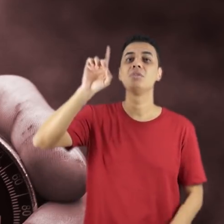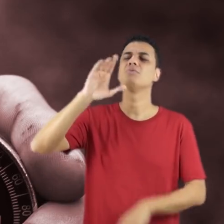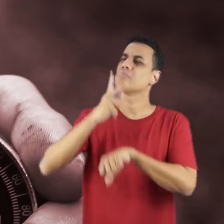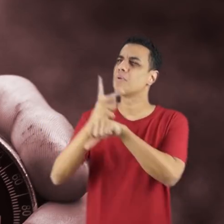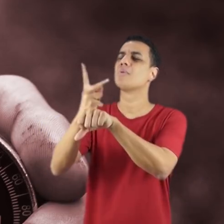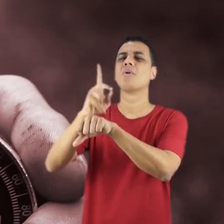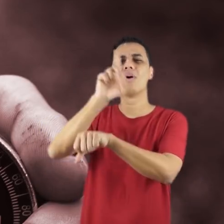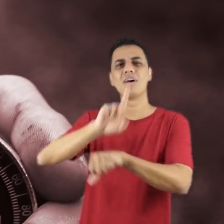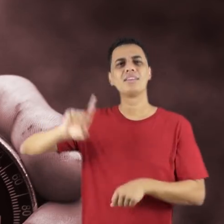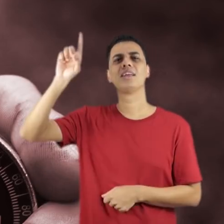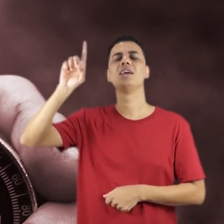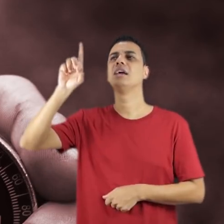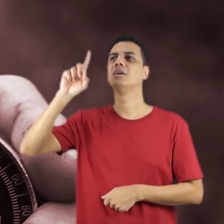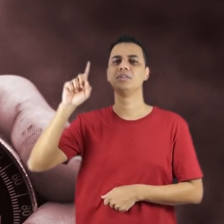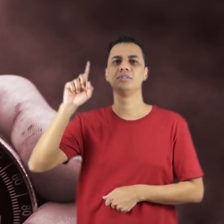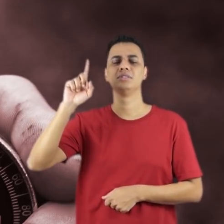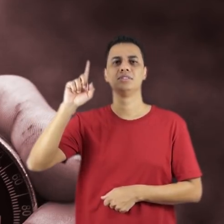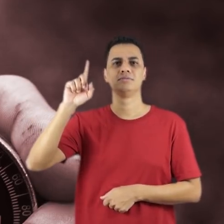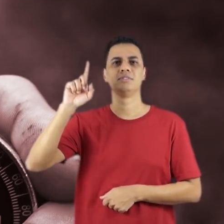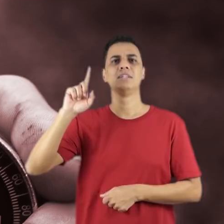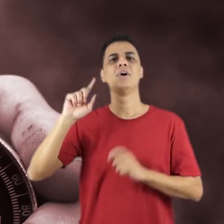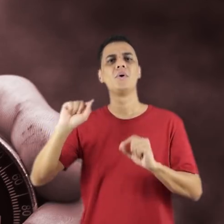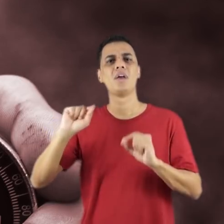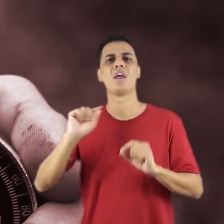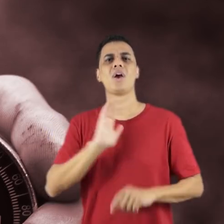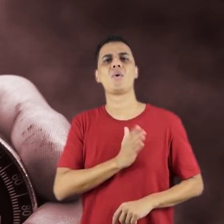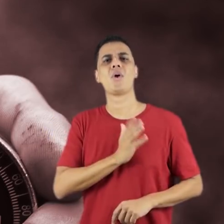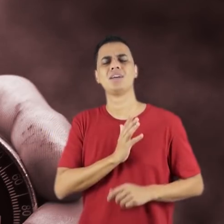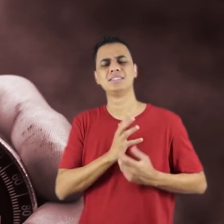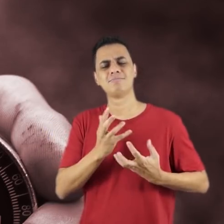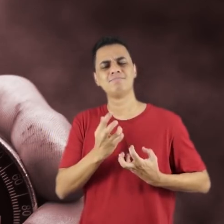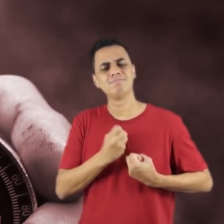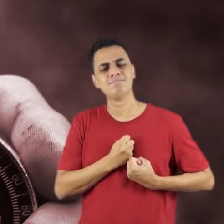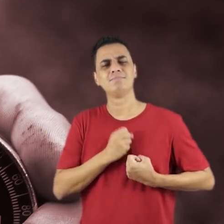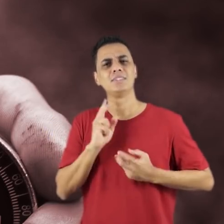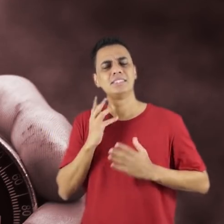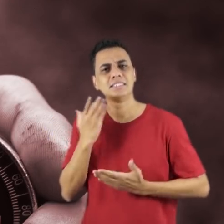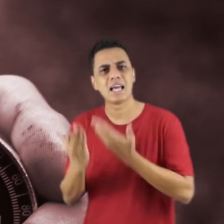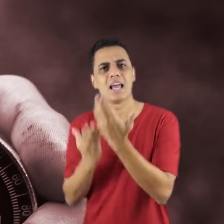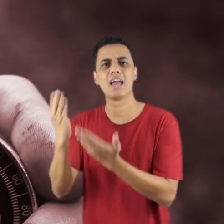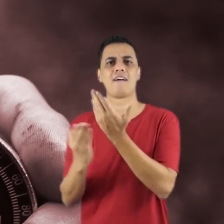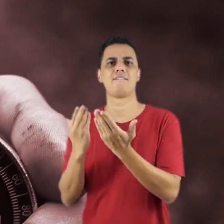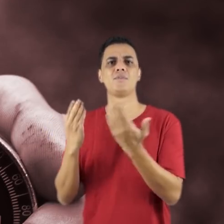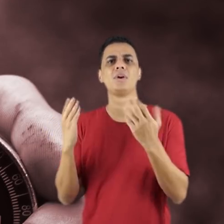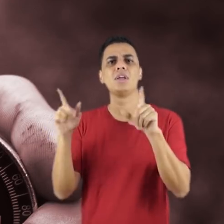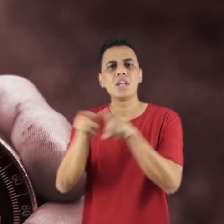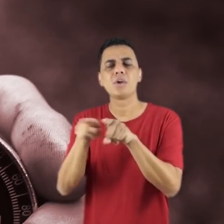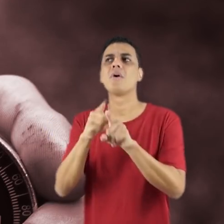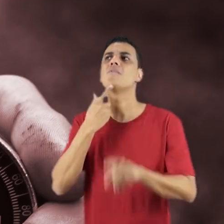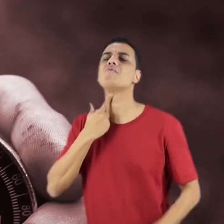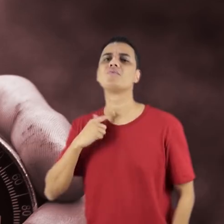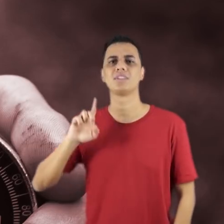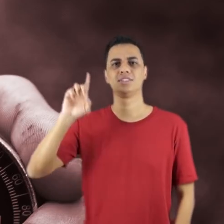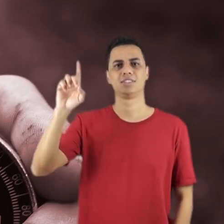deveria apegar-se, mas esvaziou-se a si mesmo, vindo a ser servo, tornando-se semelhante aos homens. E sendo encontrado